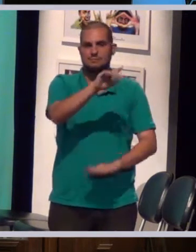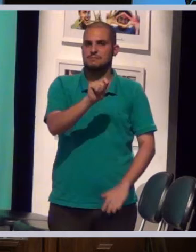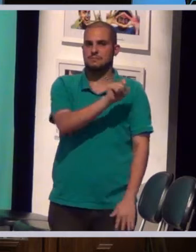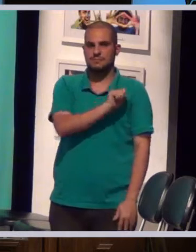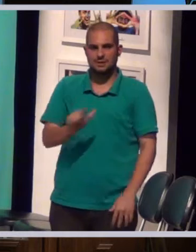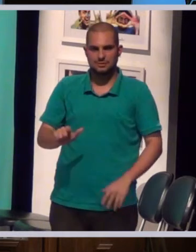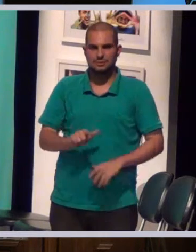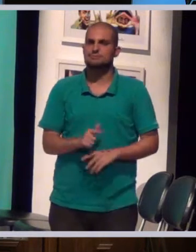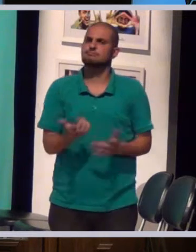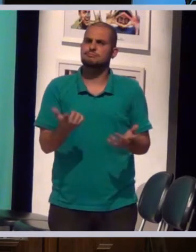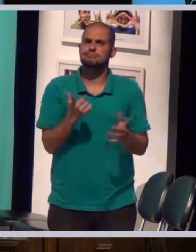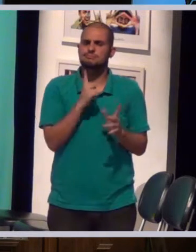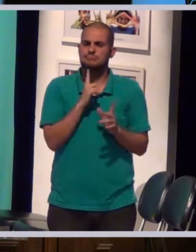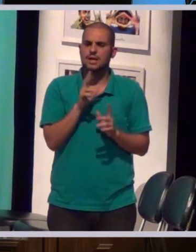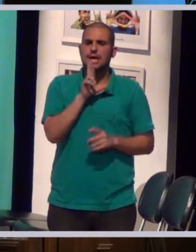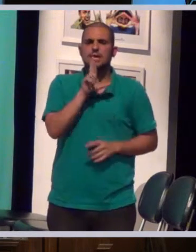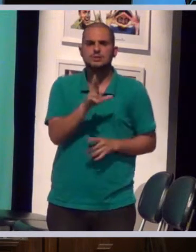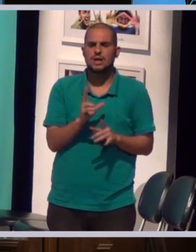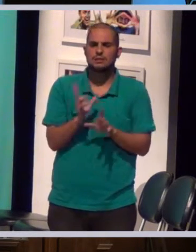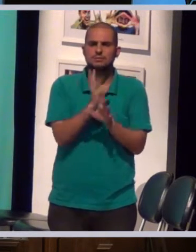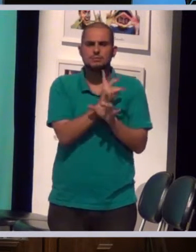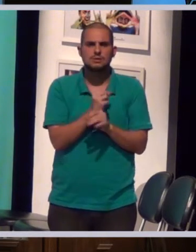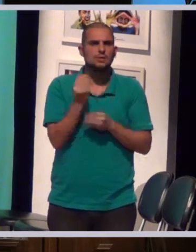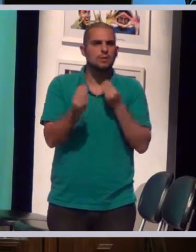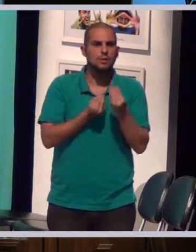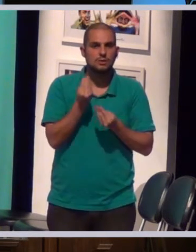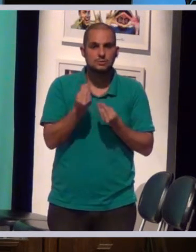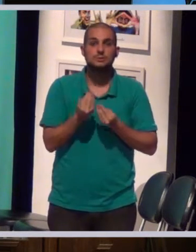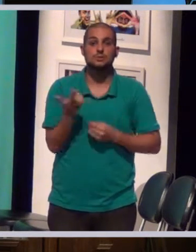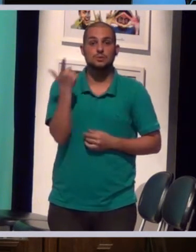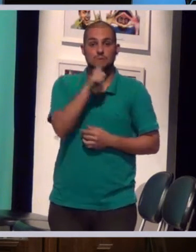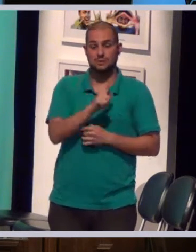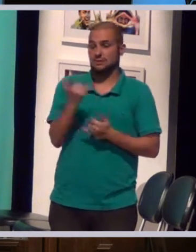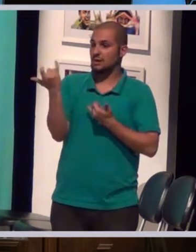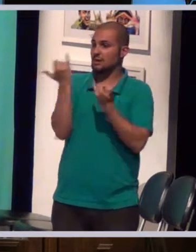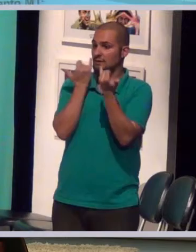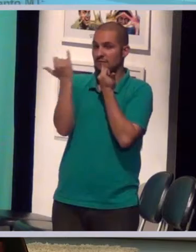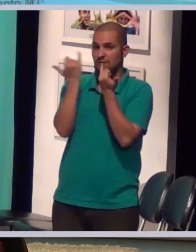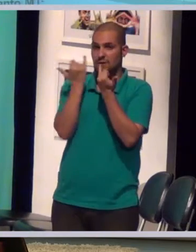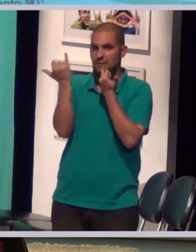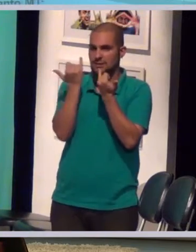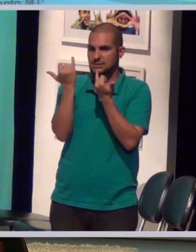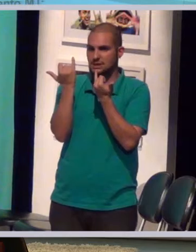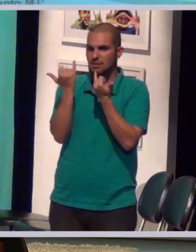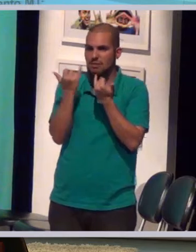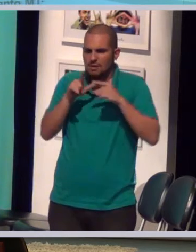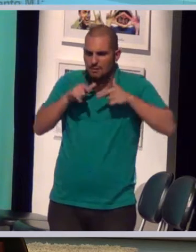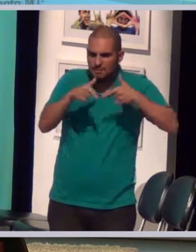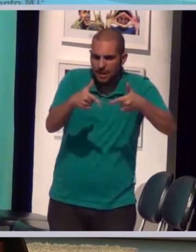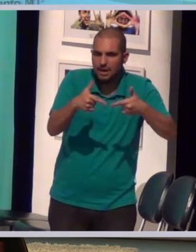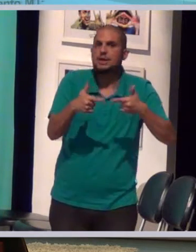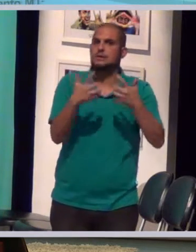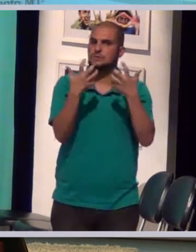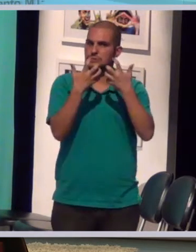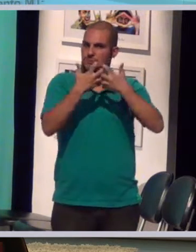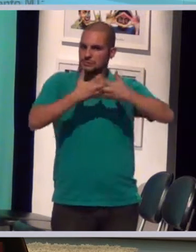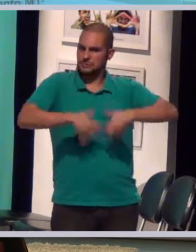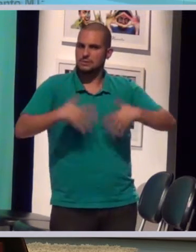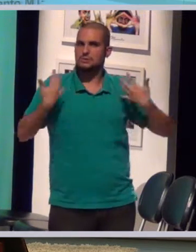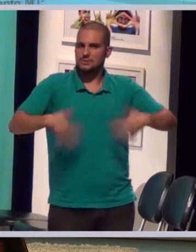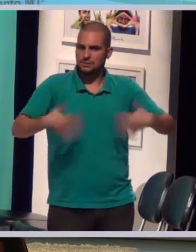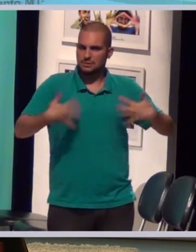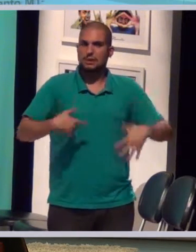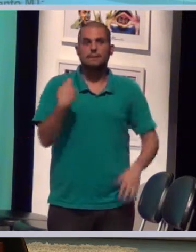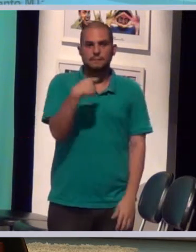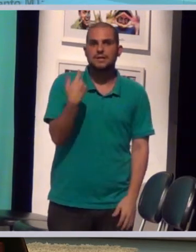esses resultados, né? A habilidade de manipular informações é muito mais complexa e requer